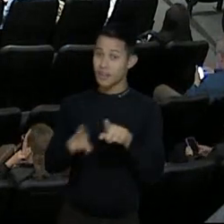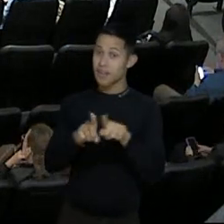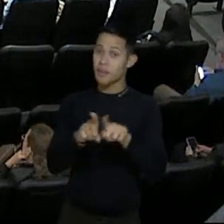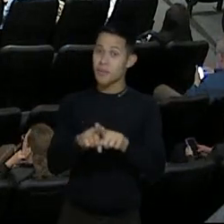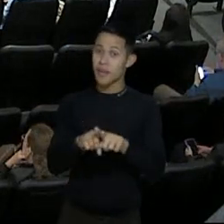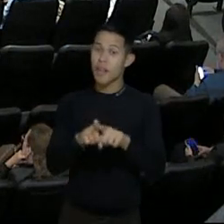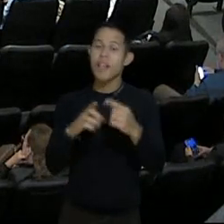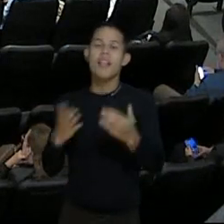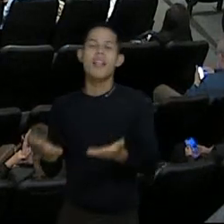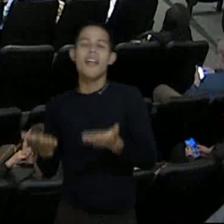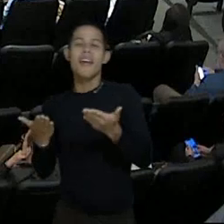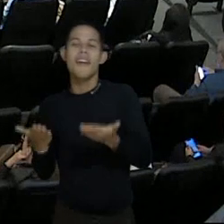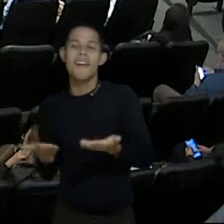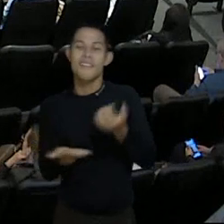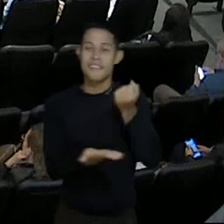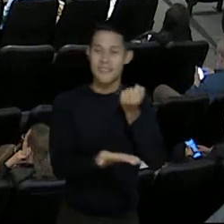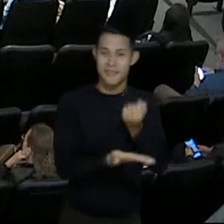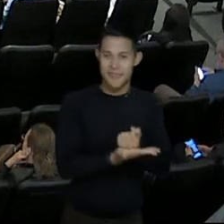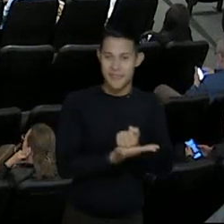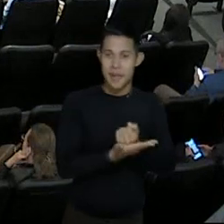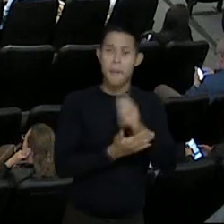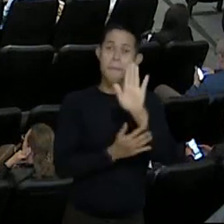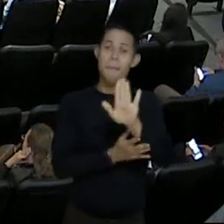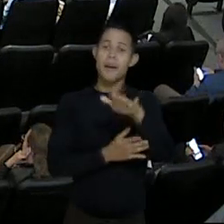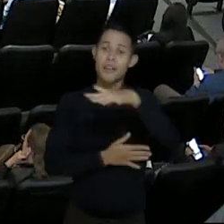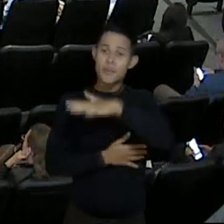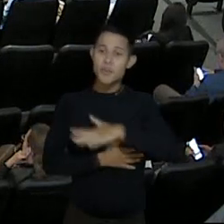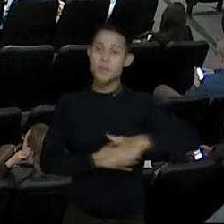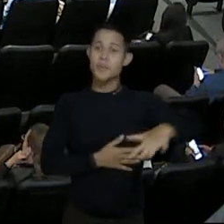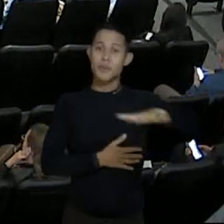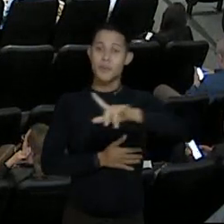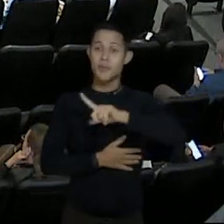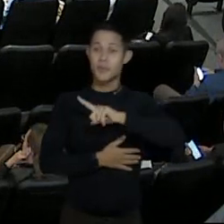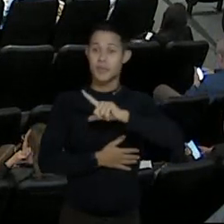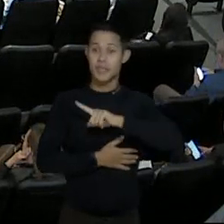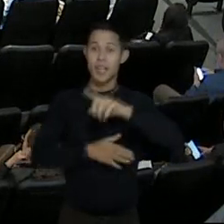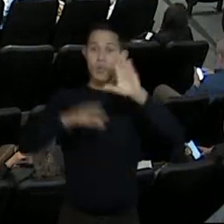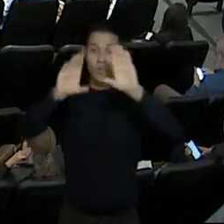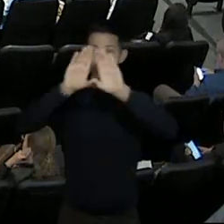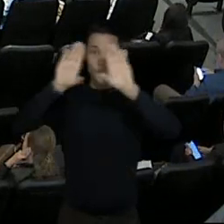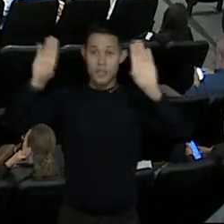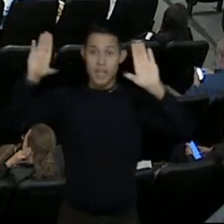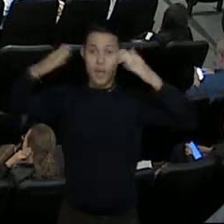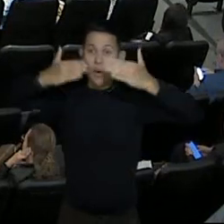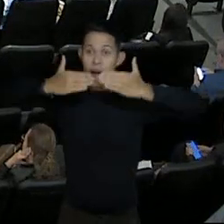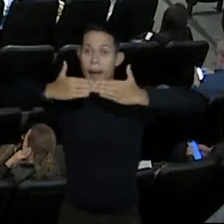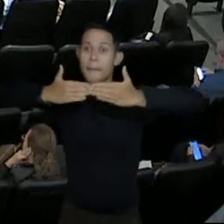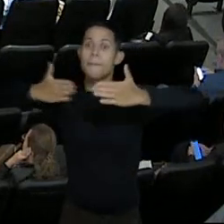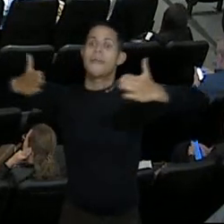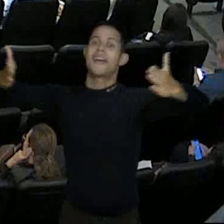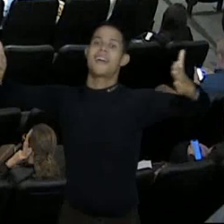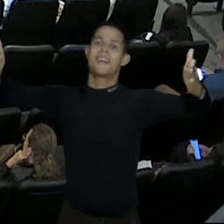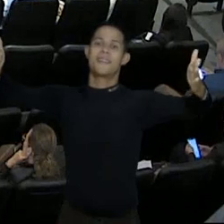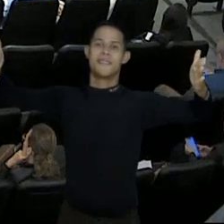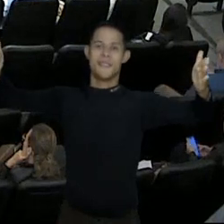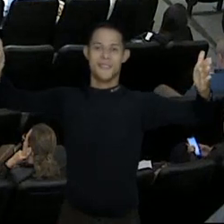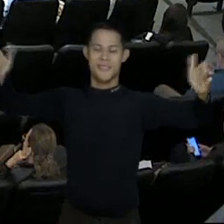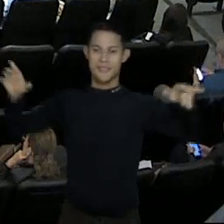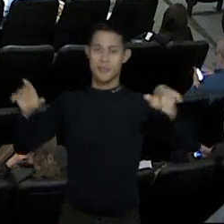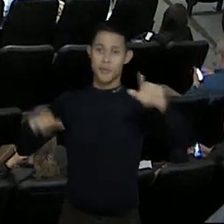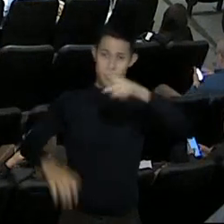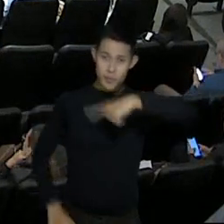todos nós temos um céu aberto como casa Todos nós temos capacidade de